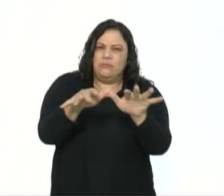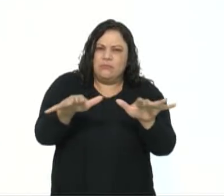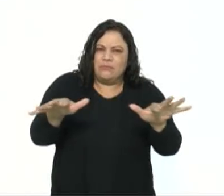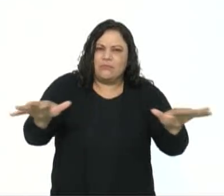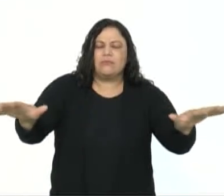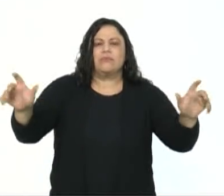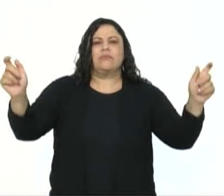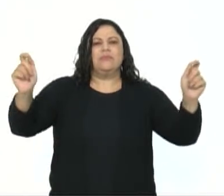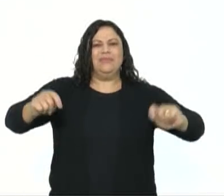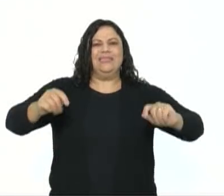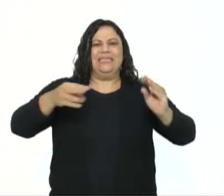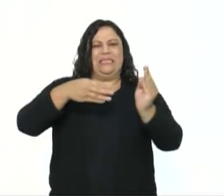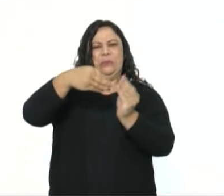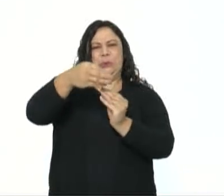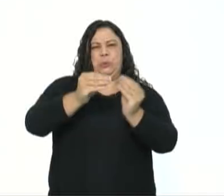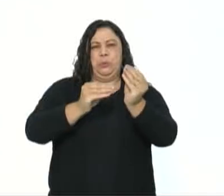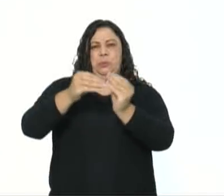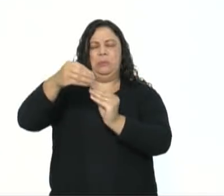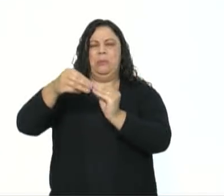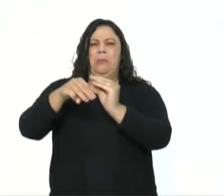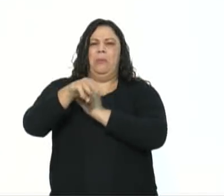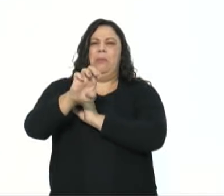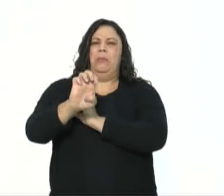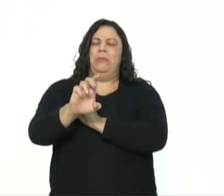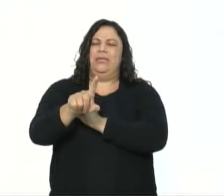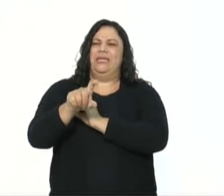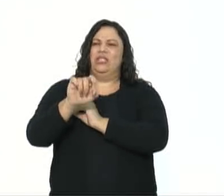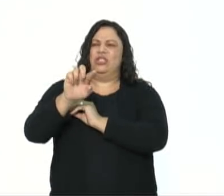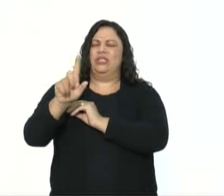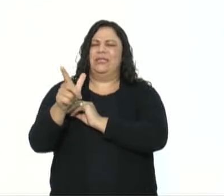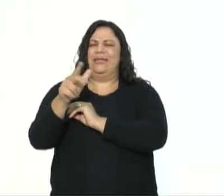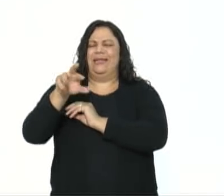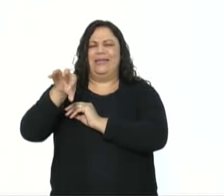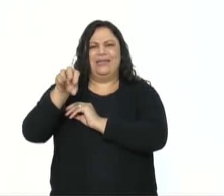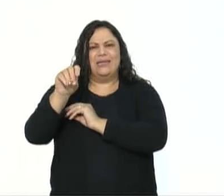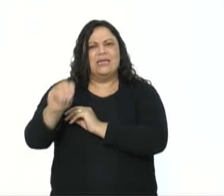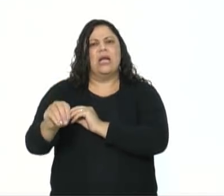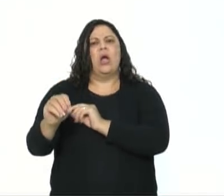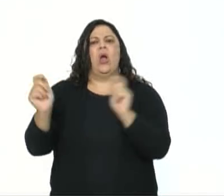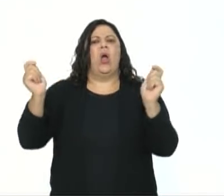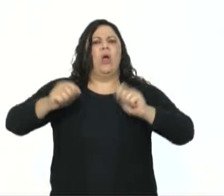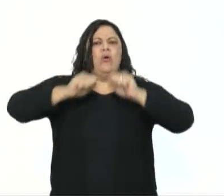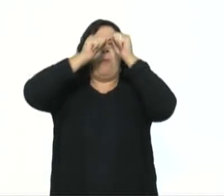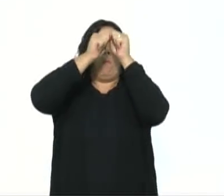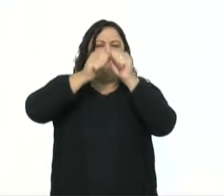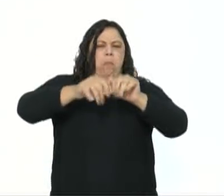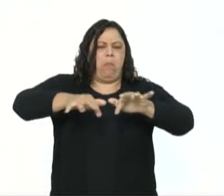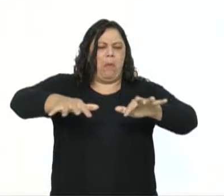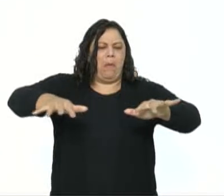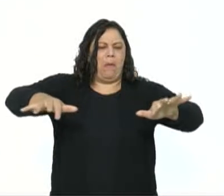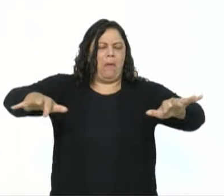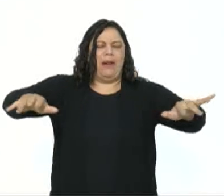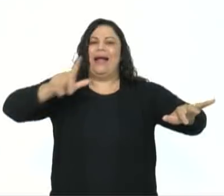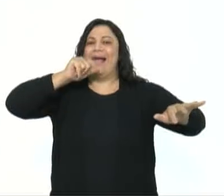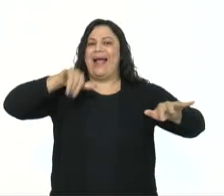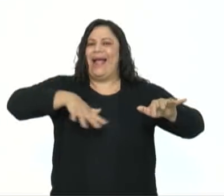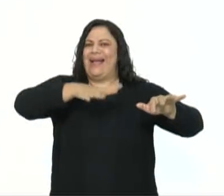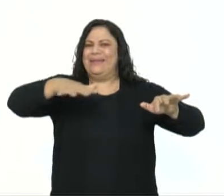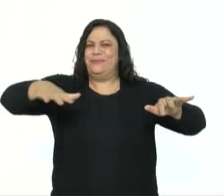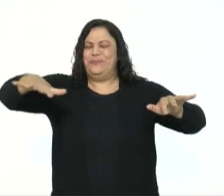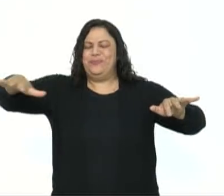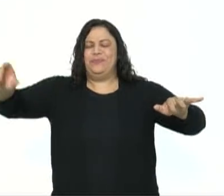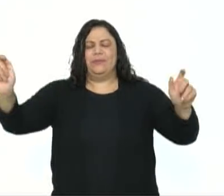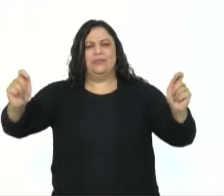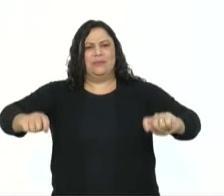dourado tornou-se o molusco uma praga nos rios e nos reservatórios de água doce da região sul do Brasil. Seu principal impacto é